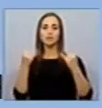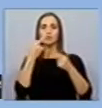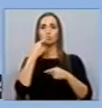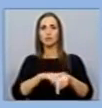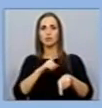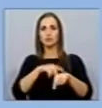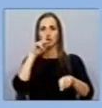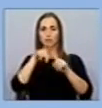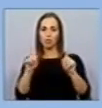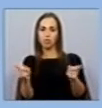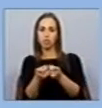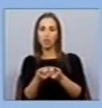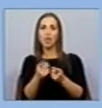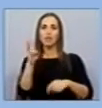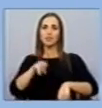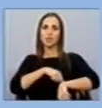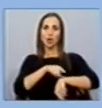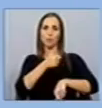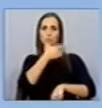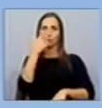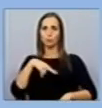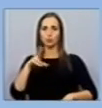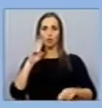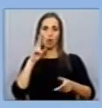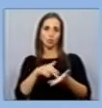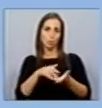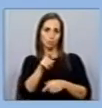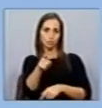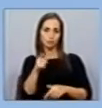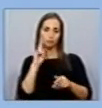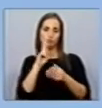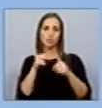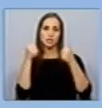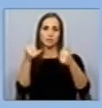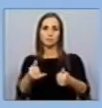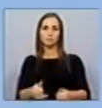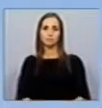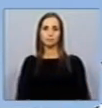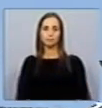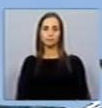intervalo para a terceira hora do Bom Dia Portugal. Contamos consigo. Até já.